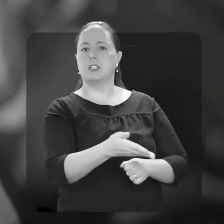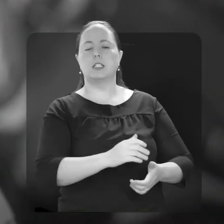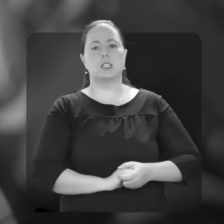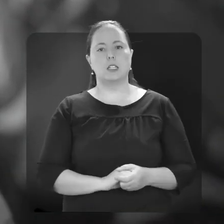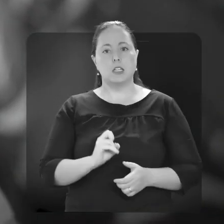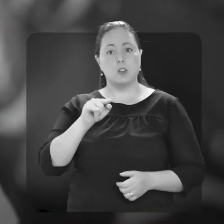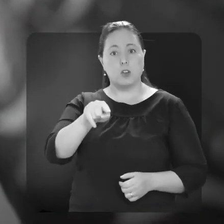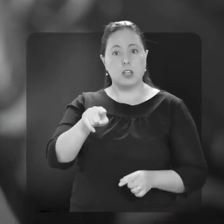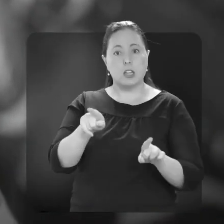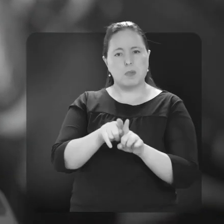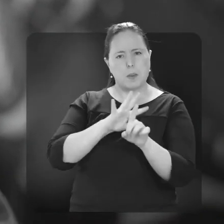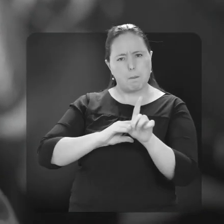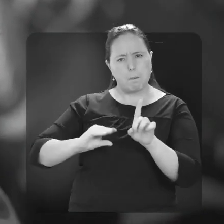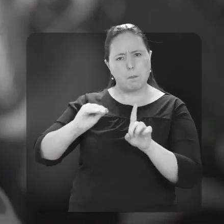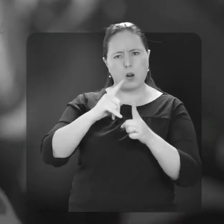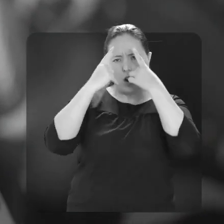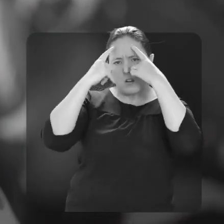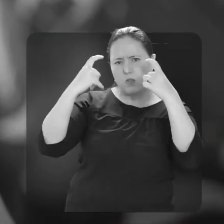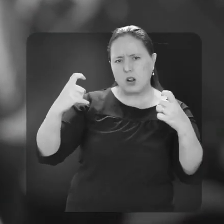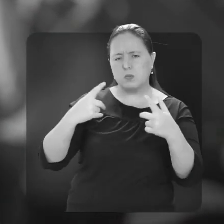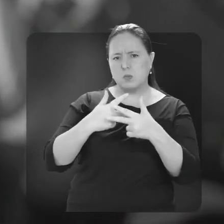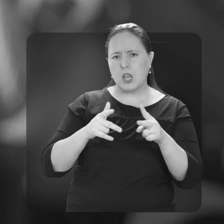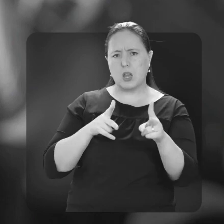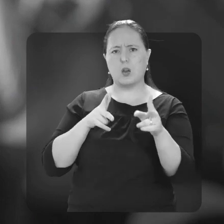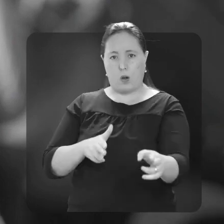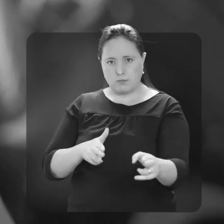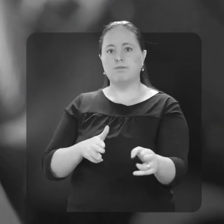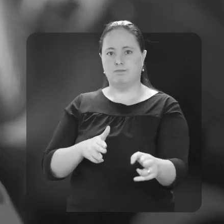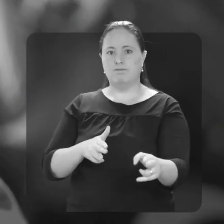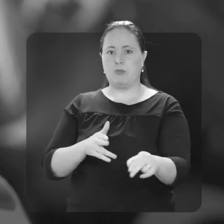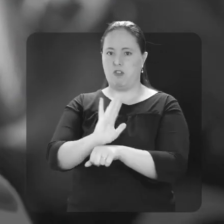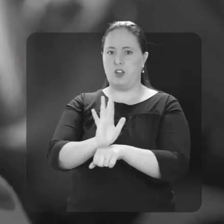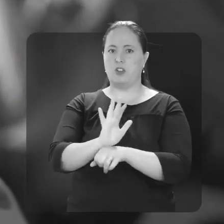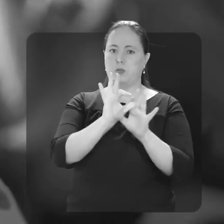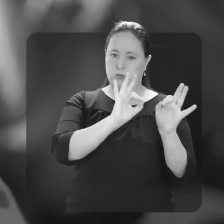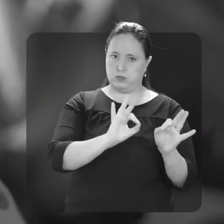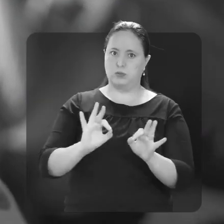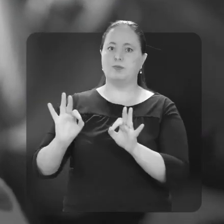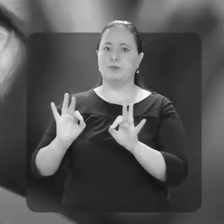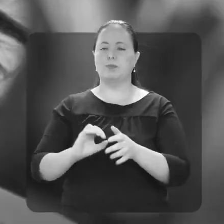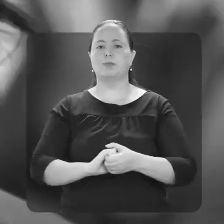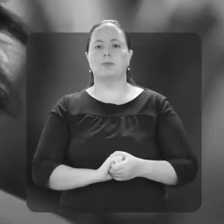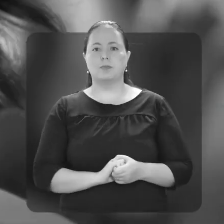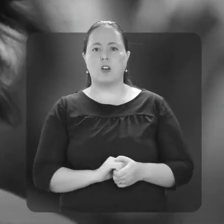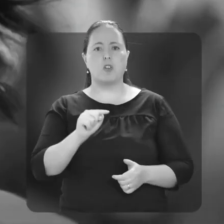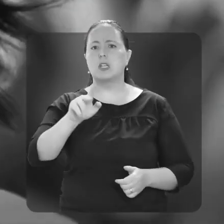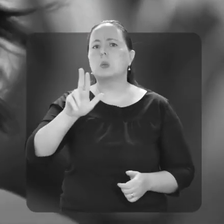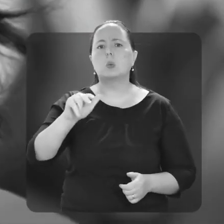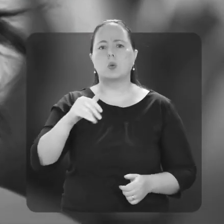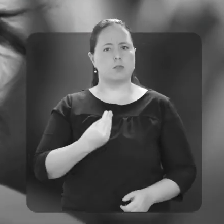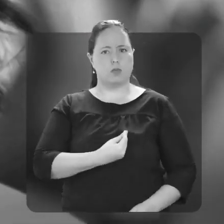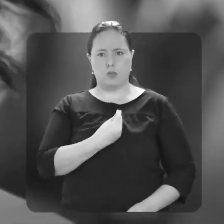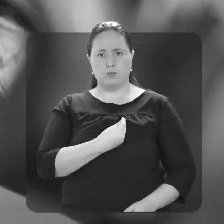você foi abusada, se você foi agredida ou passou por algum tipo de situação como essa, assista esse vídeo até o final. E se você não